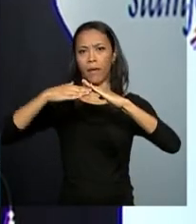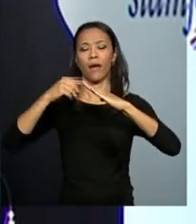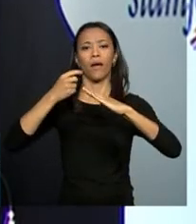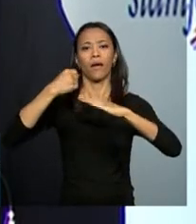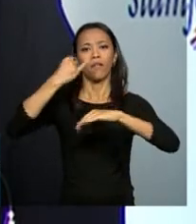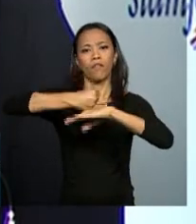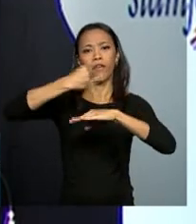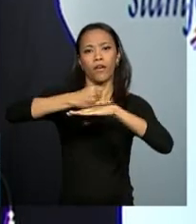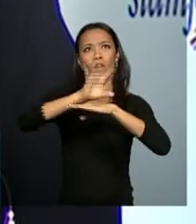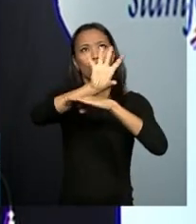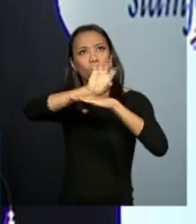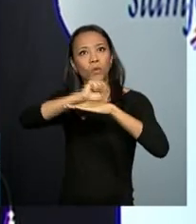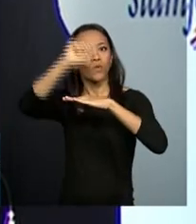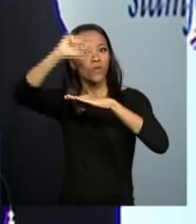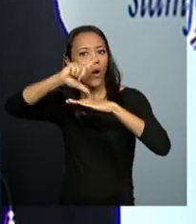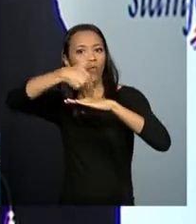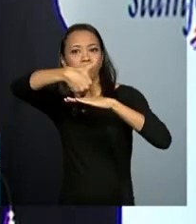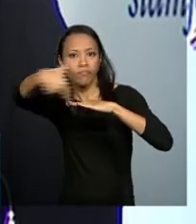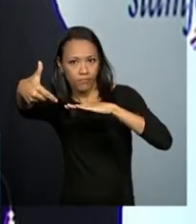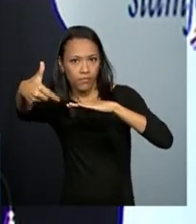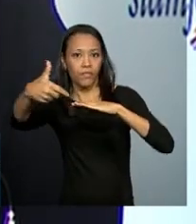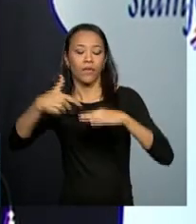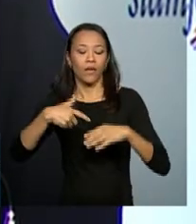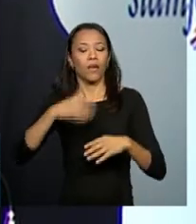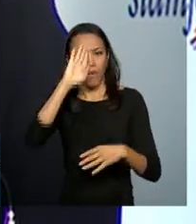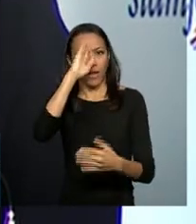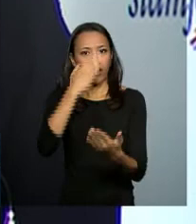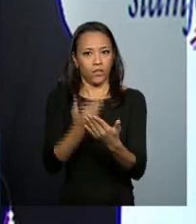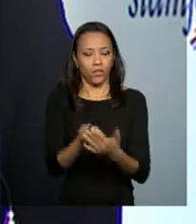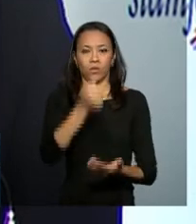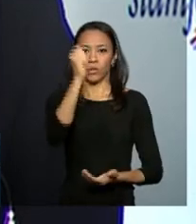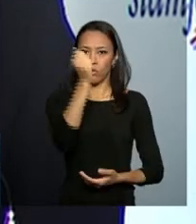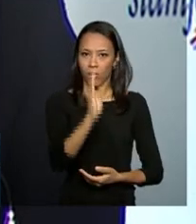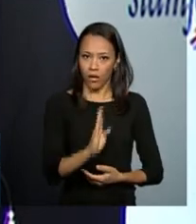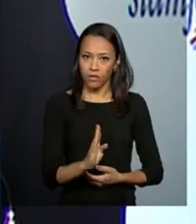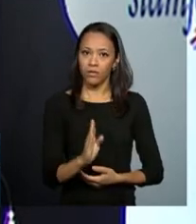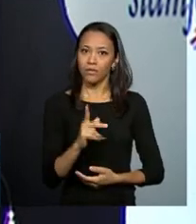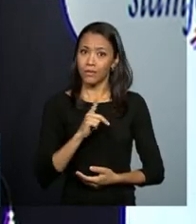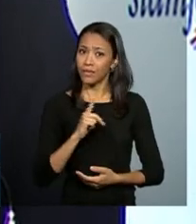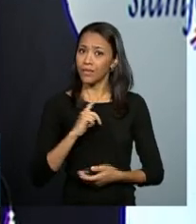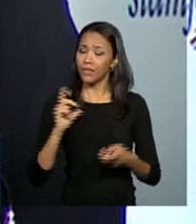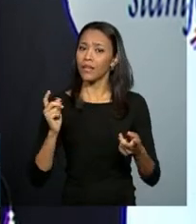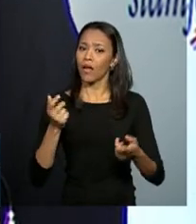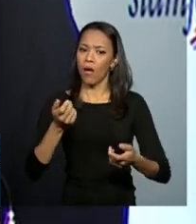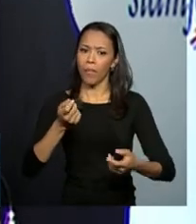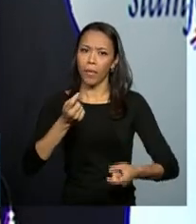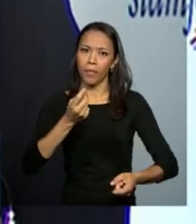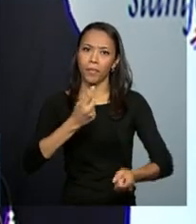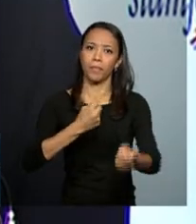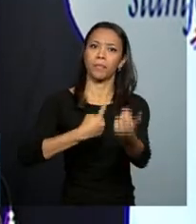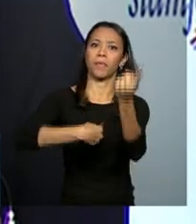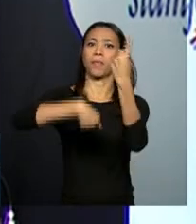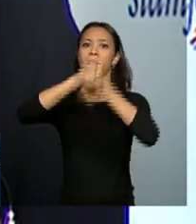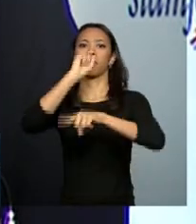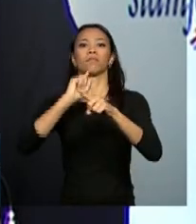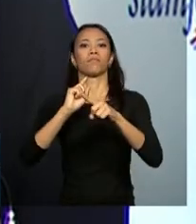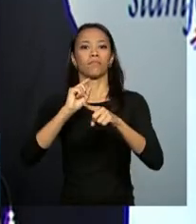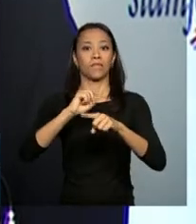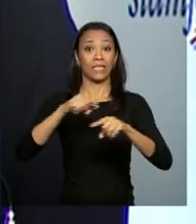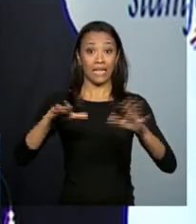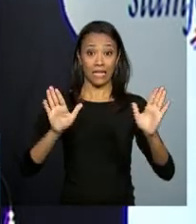telhado. Acredito que o Brasil tem muito a desenvolver na área, porque